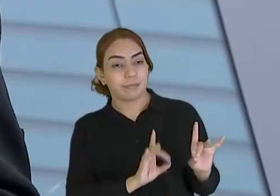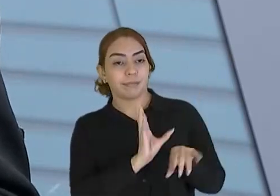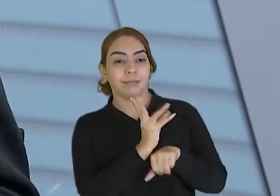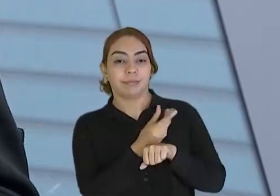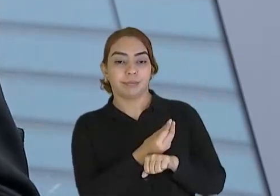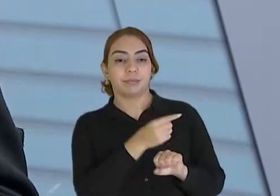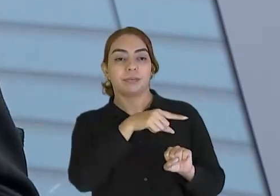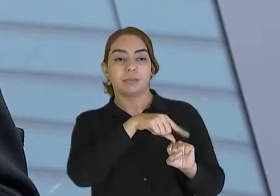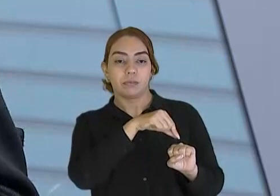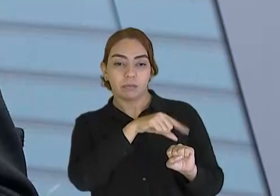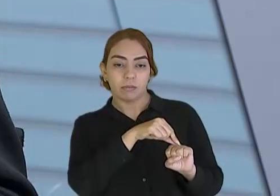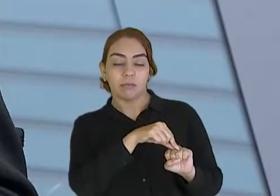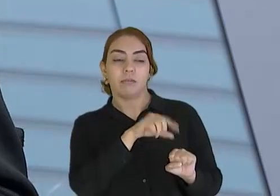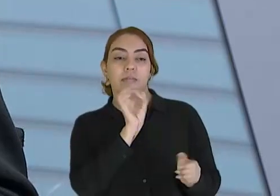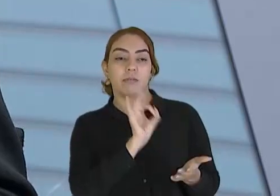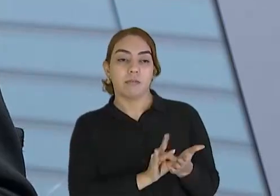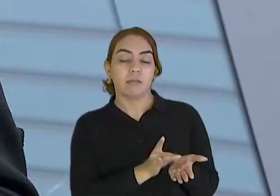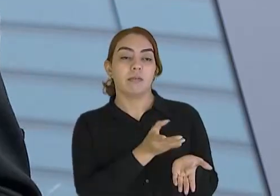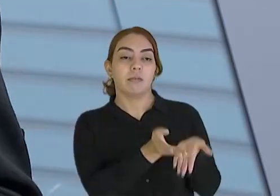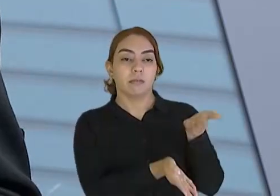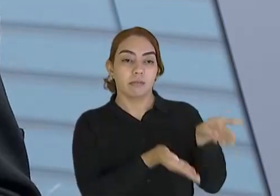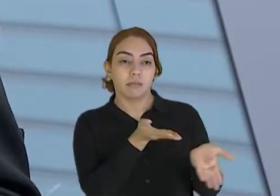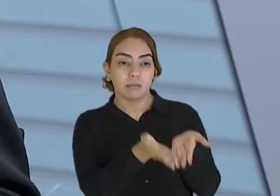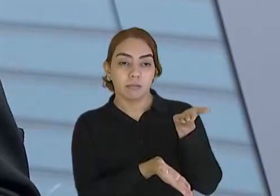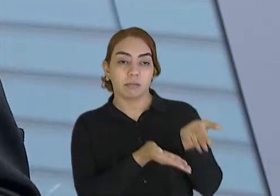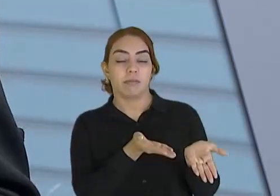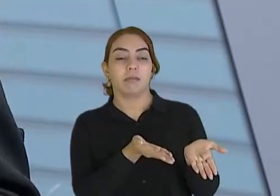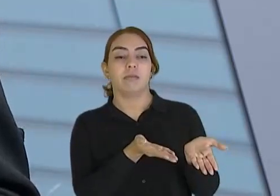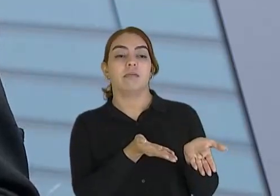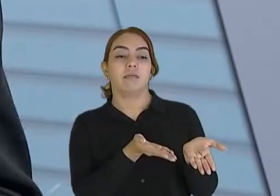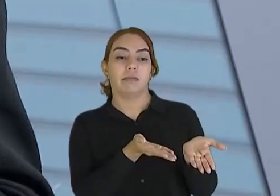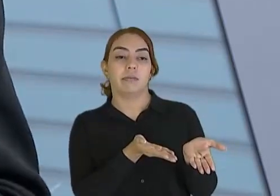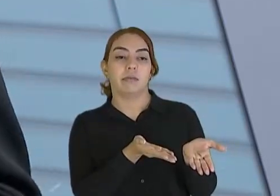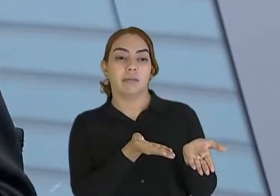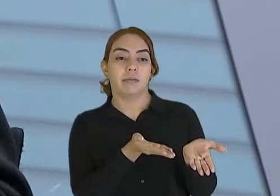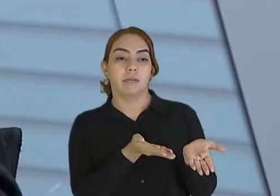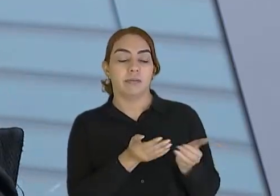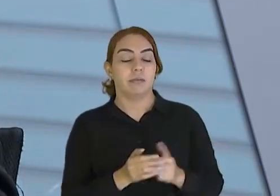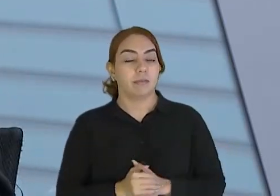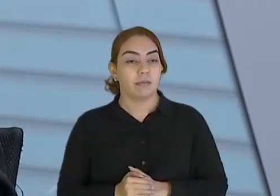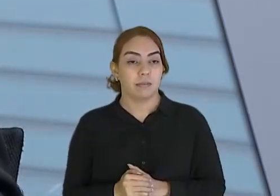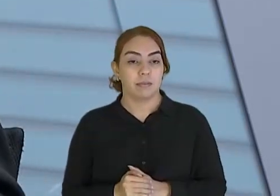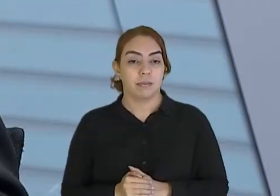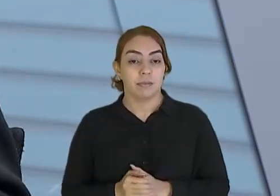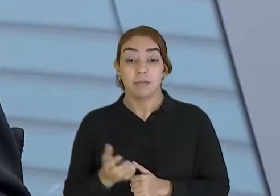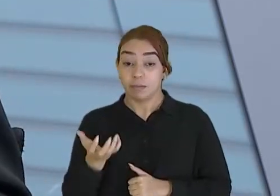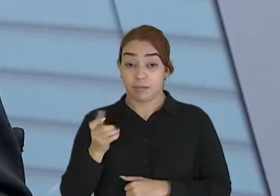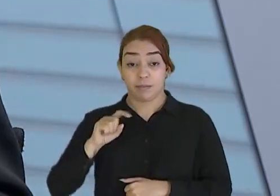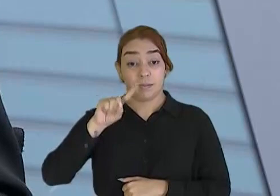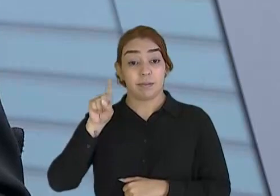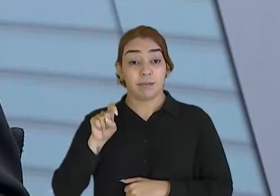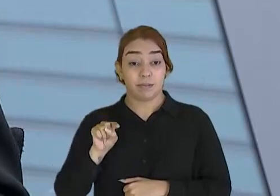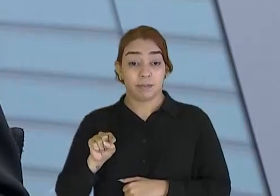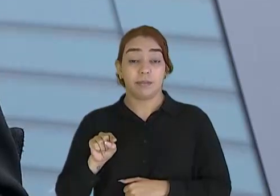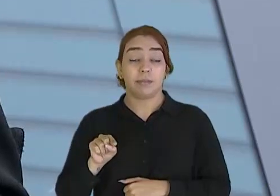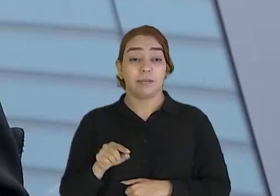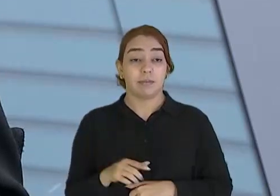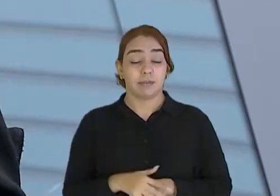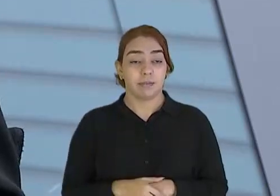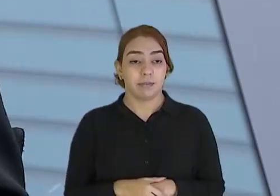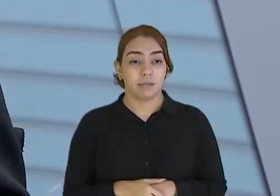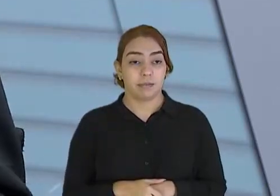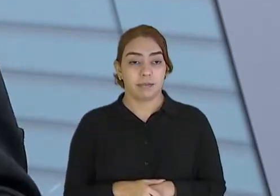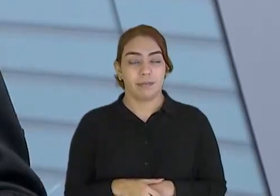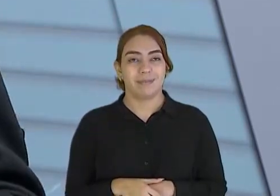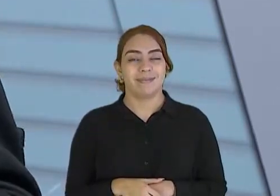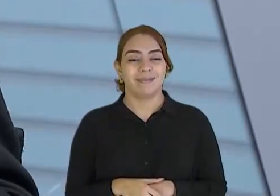Unifor são muito bem cuidados. 17ª Semana do Meio Ambiente. Eu começo com uma pergunta. Não é